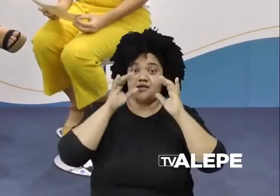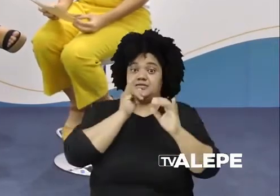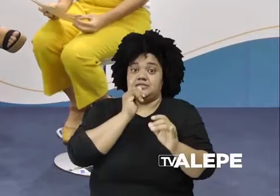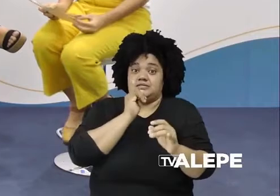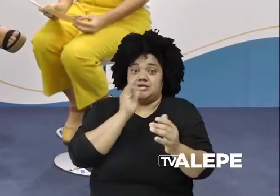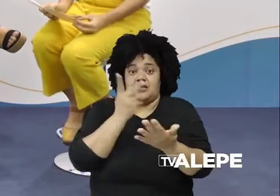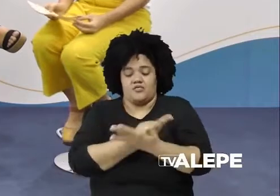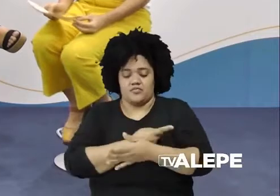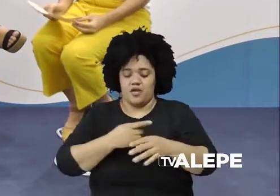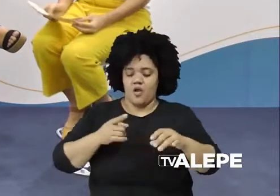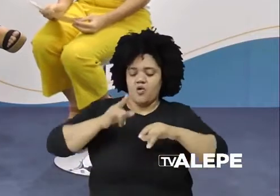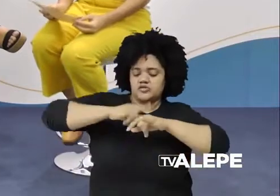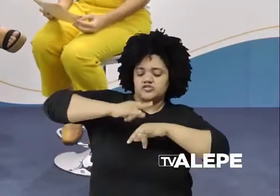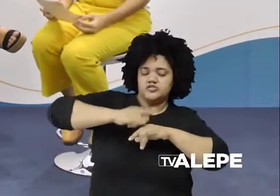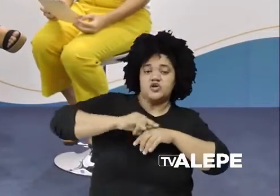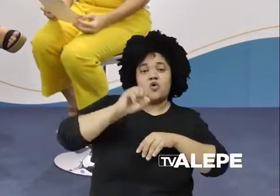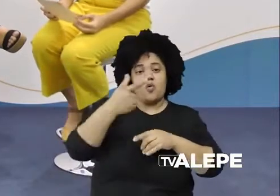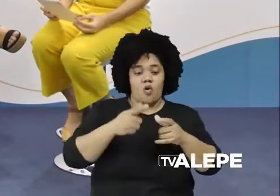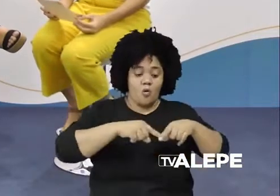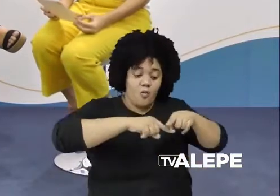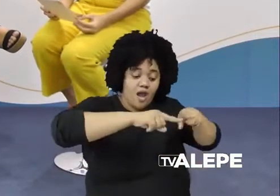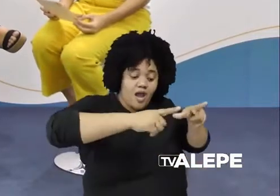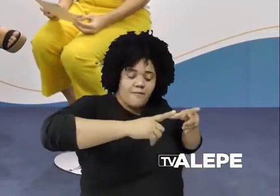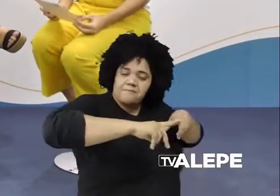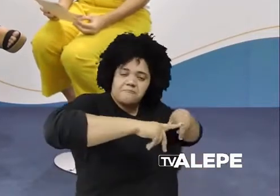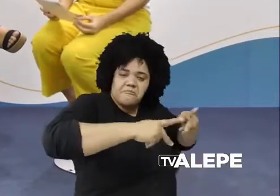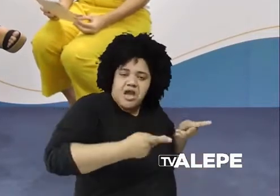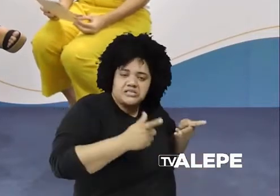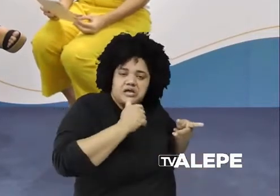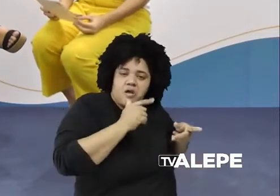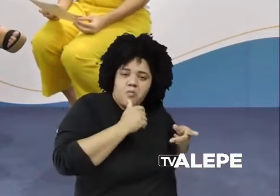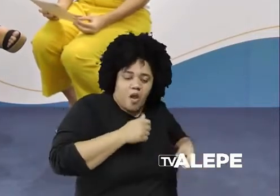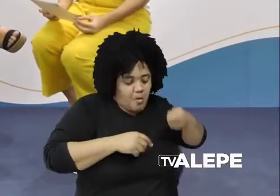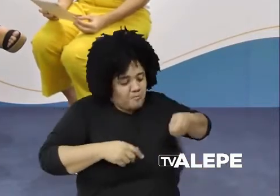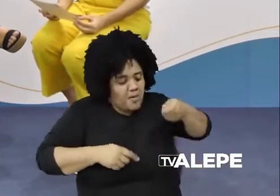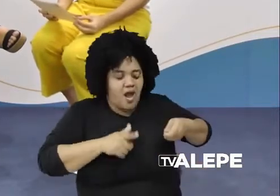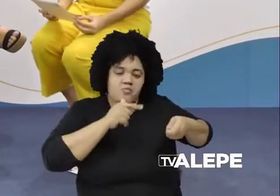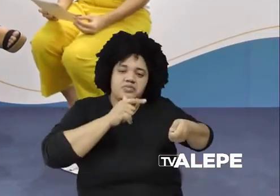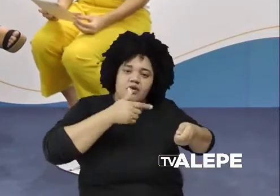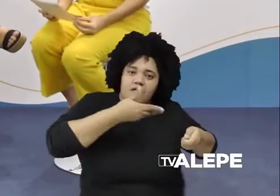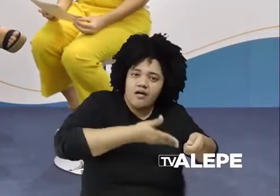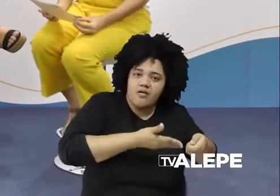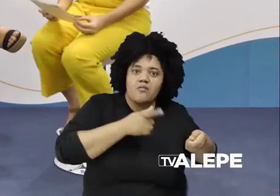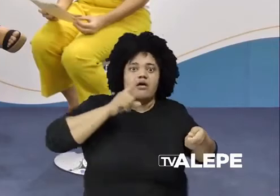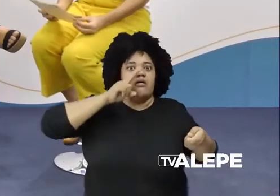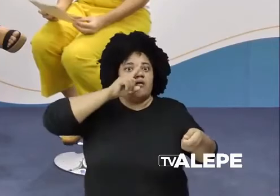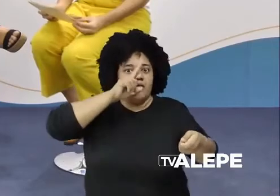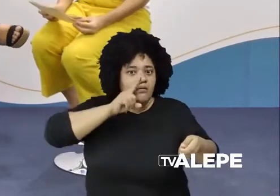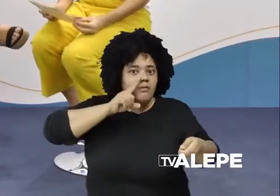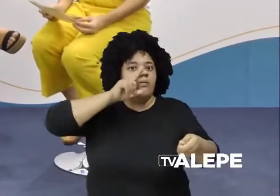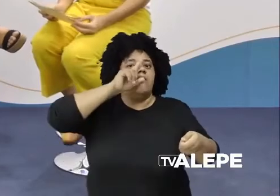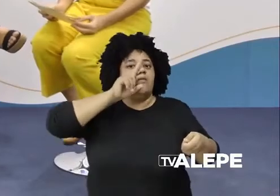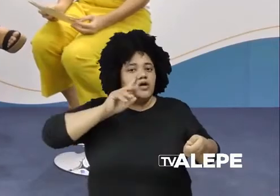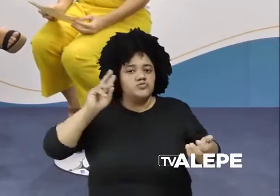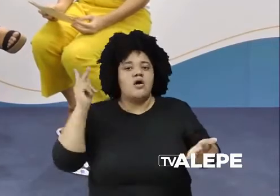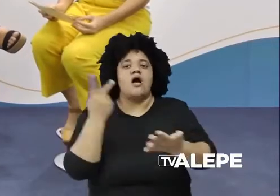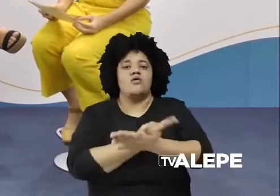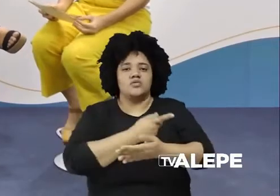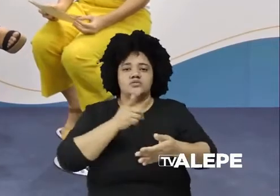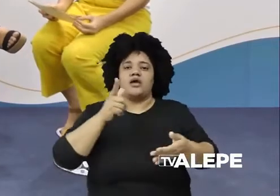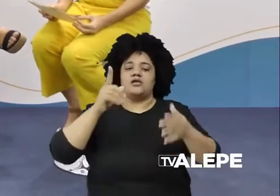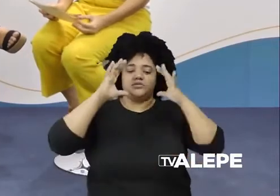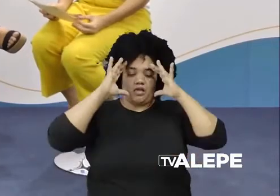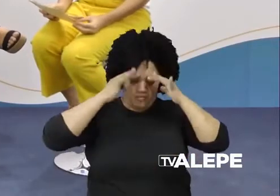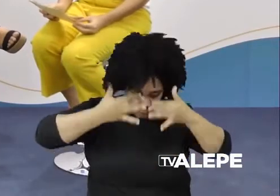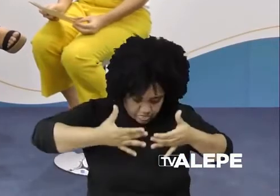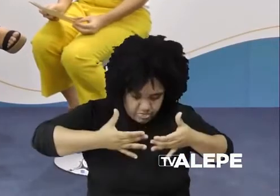no, ou na bacia do banheiro, ou uma bacia com água, ou um balde, o balde é um risco enorme de acidente dentro de